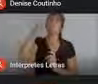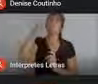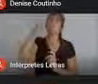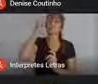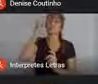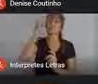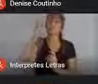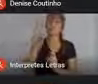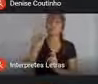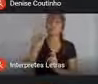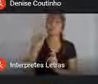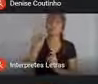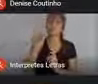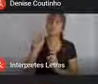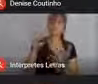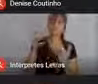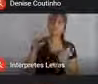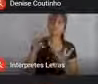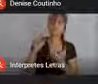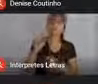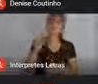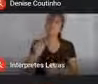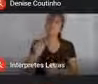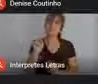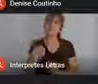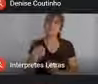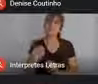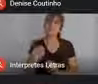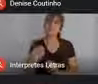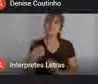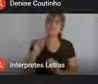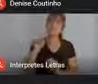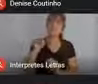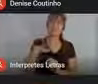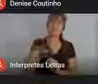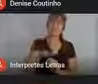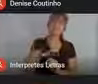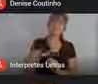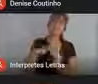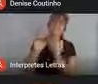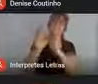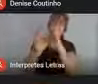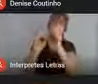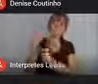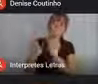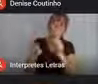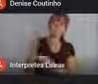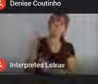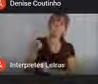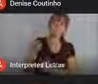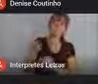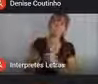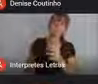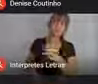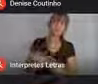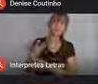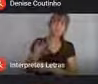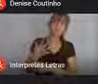é justamente o falar dessas comunidades que construiu o falar